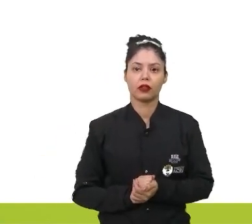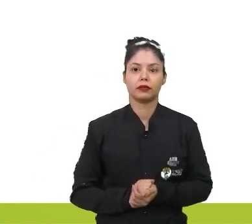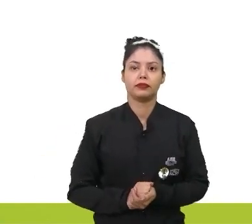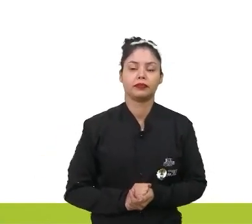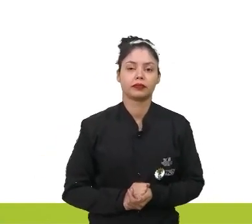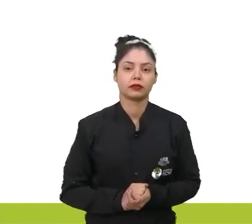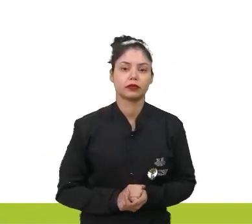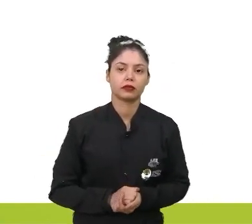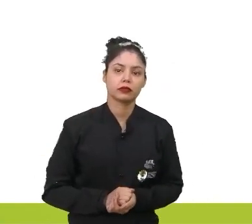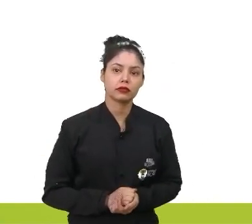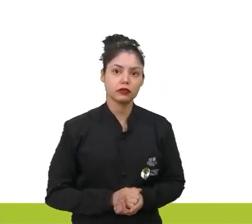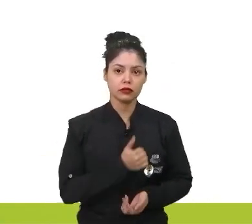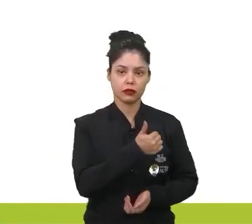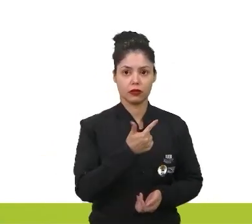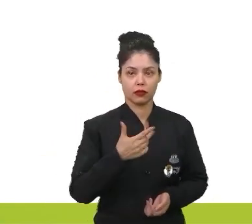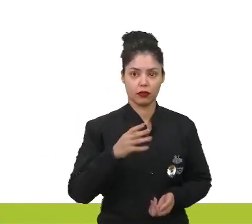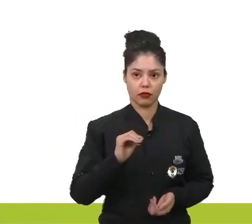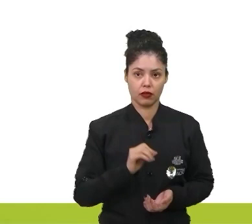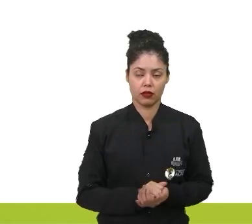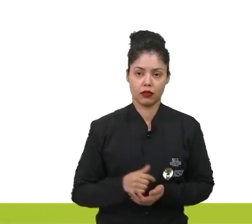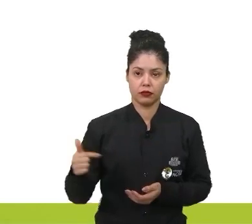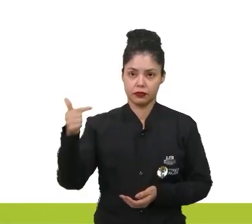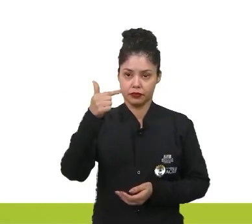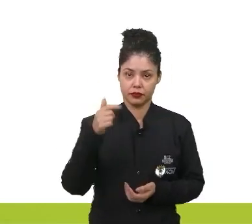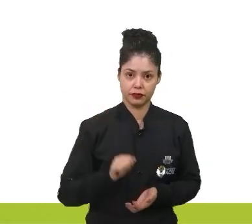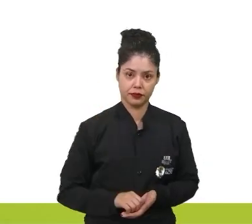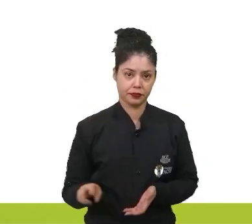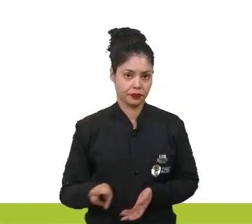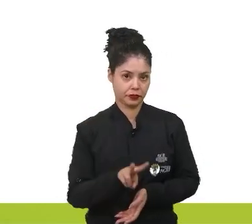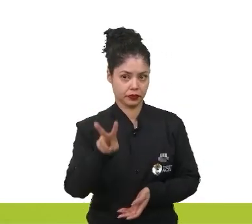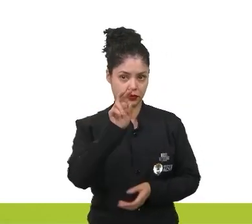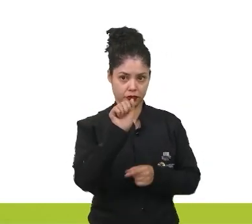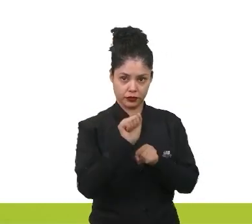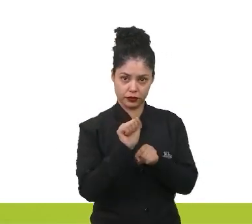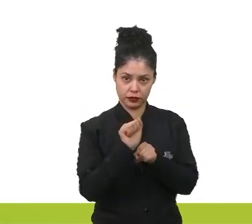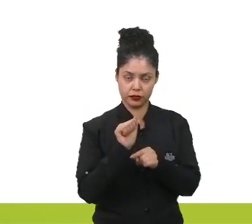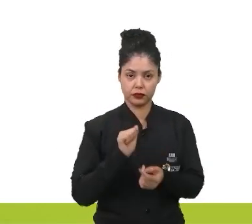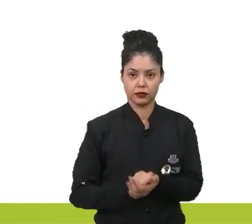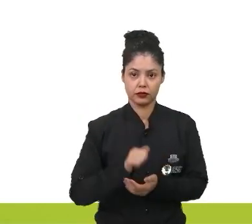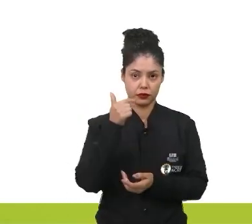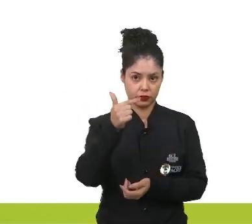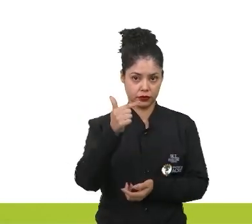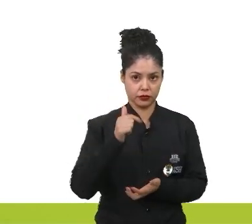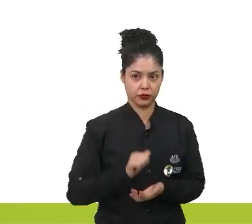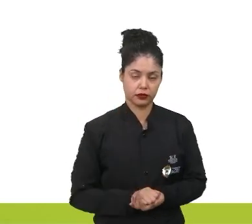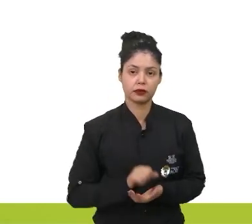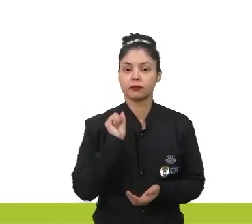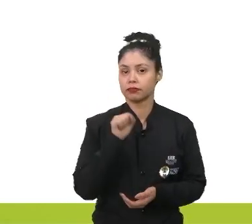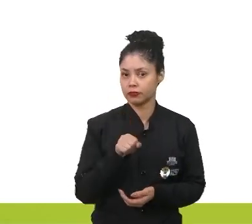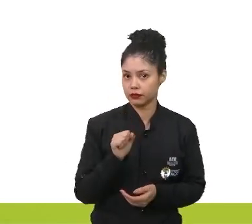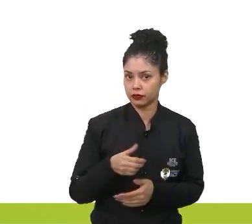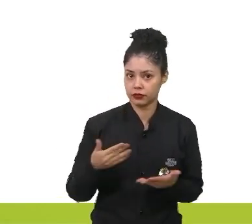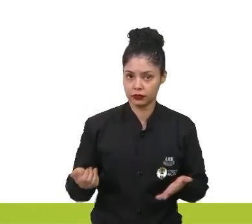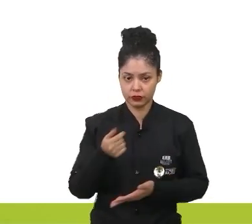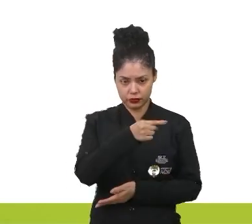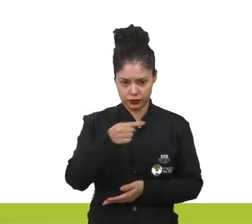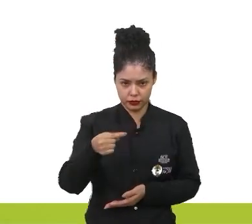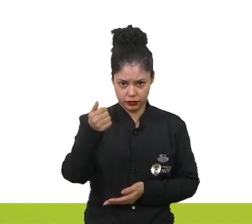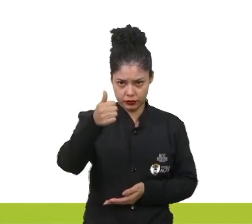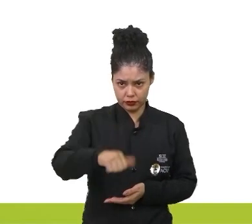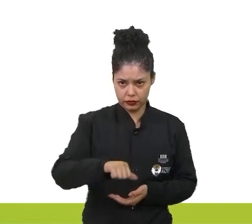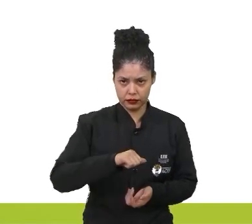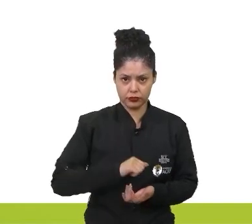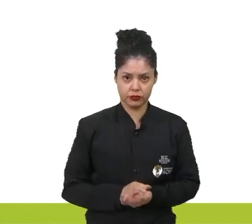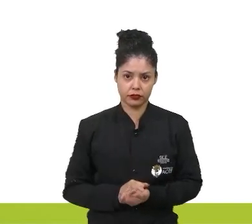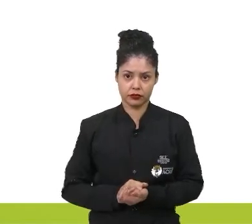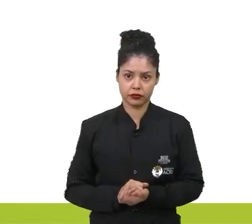aqui. 120 ao quadrado. O valor de A corresponde a 2, aí sim negativo, né? Aí